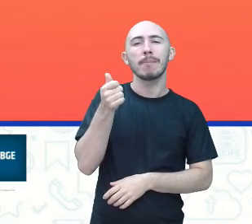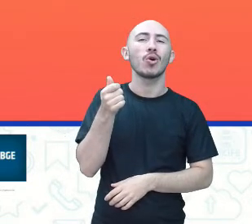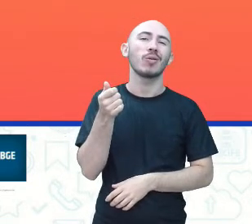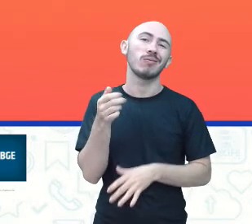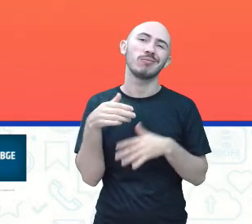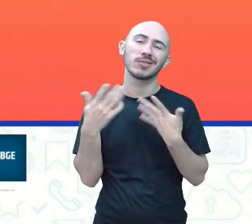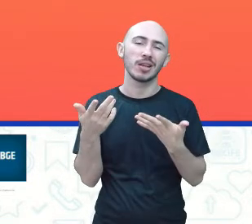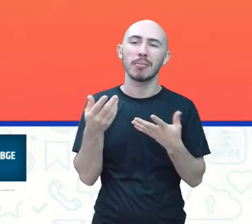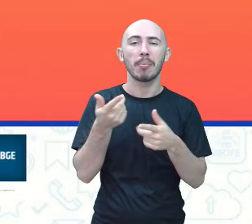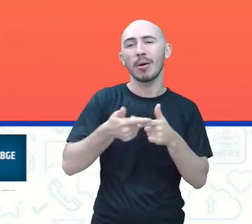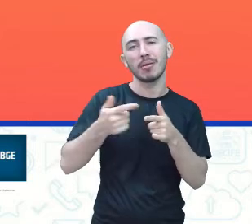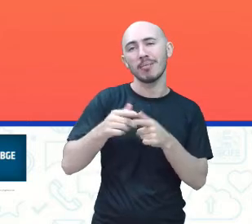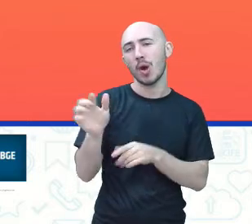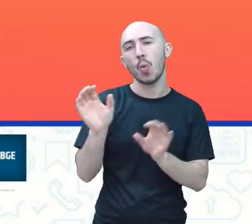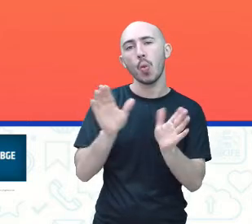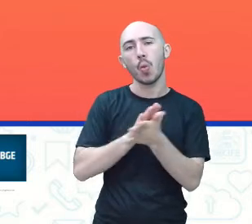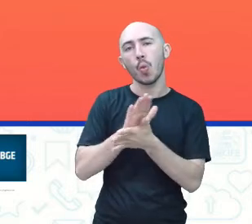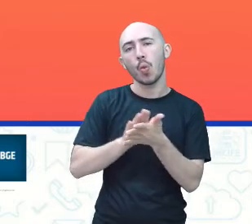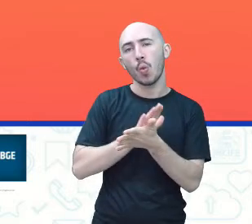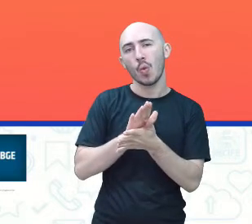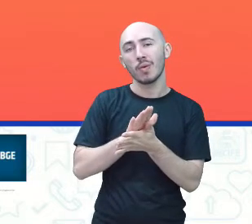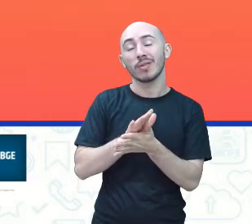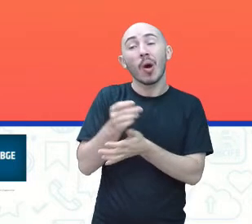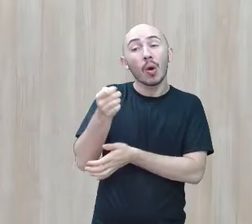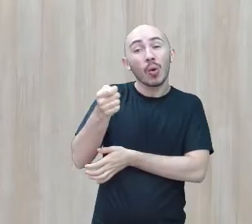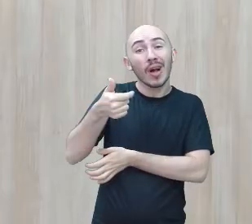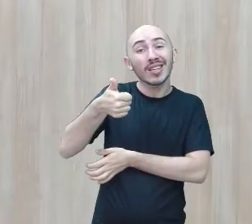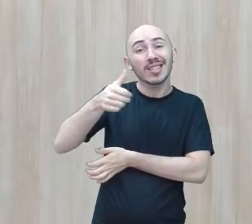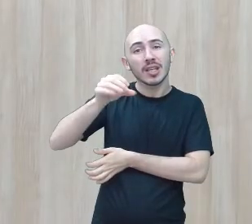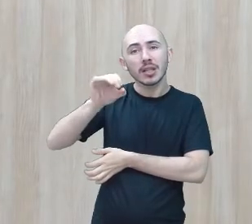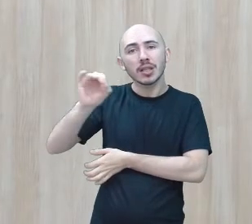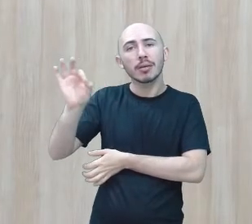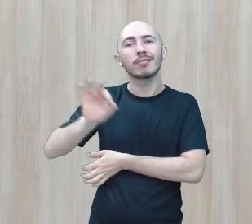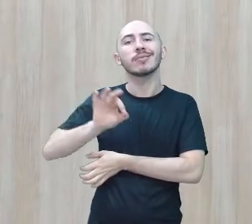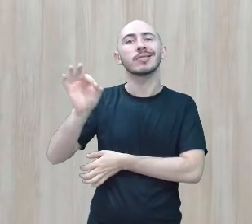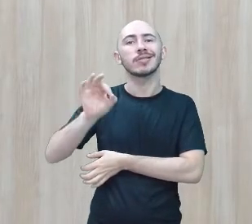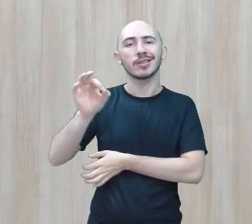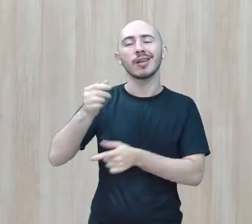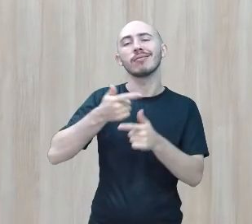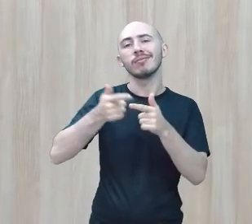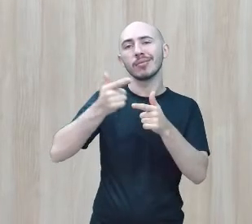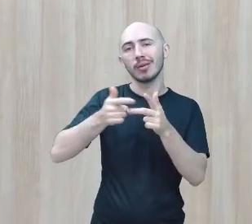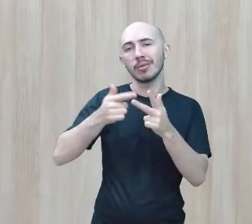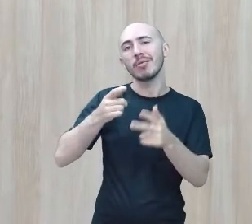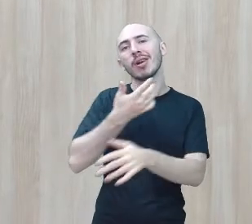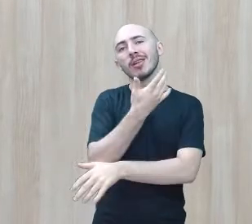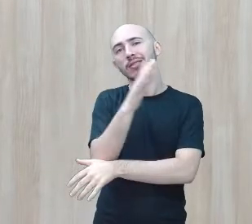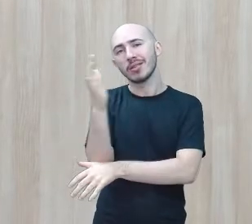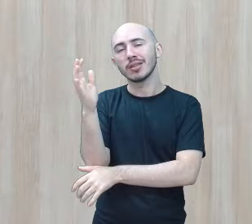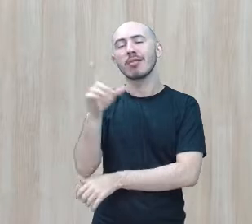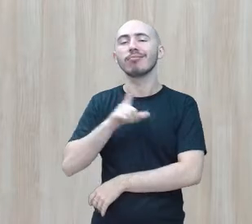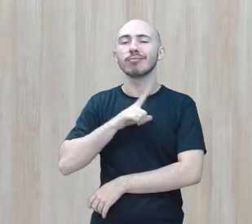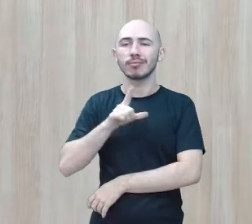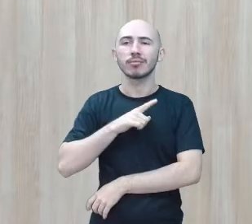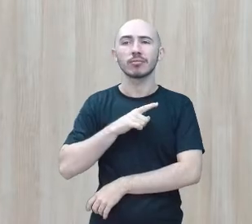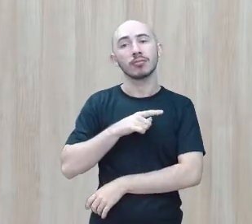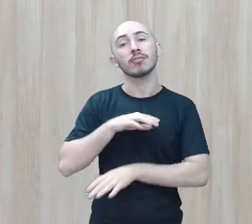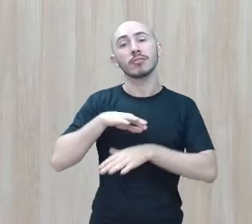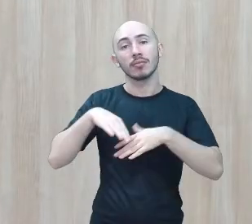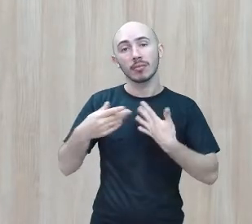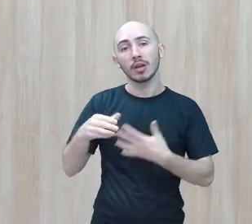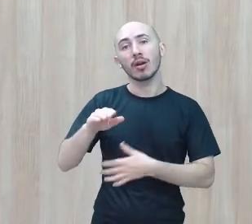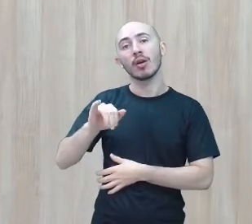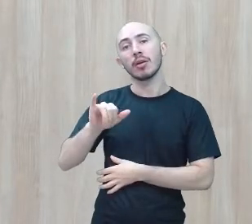isso? 90%, quase 100% dos municípios com problemas ambientais. E aí, o próprio IBGE,